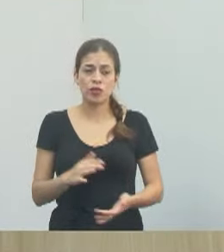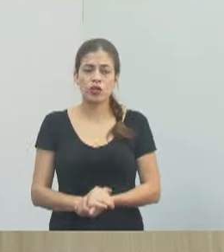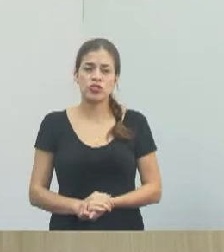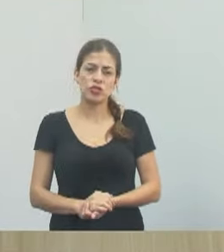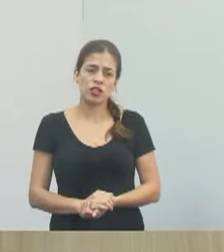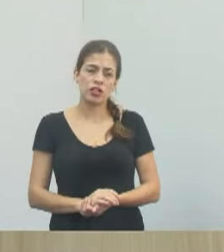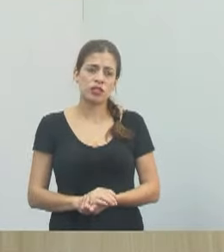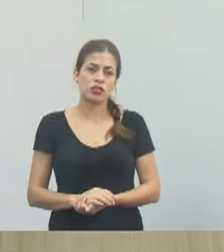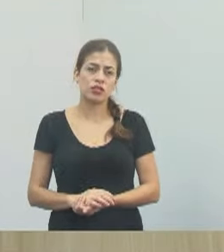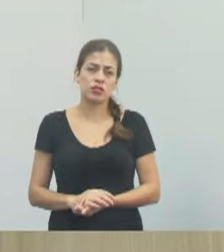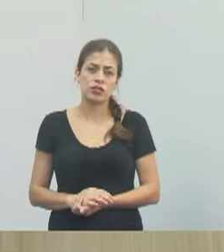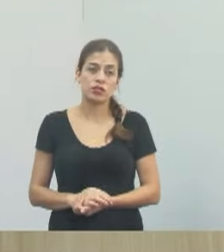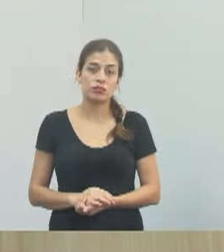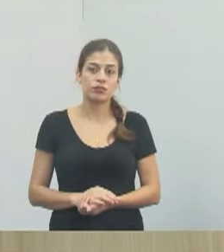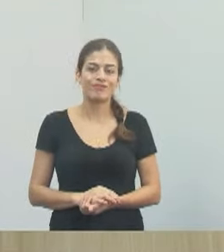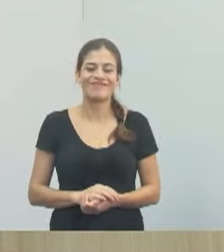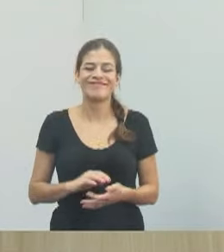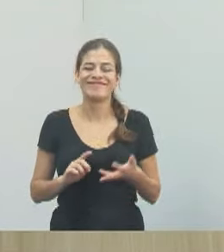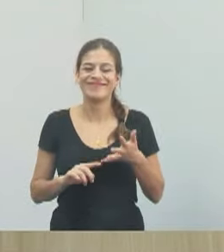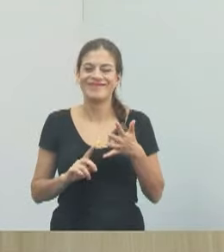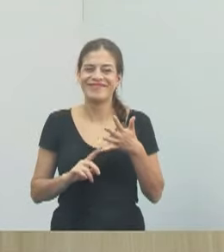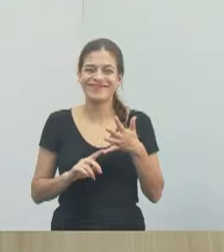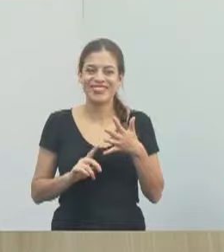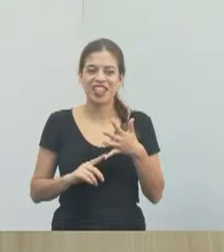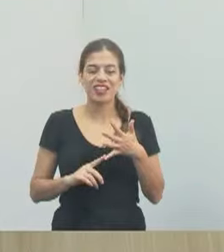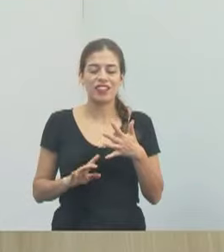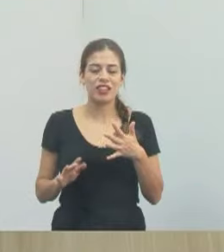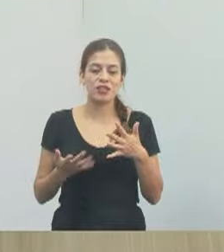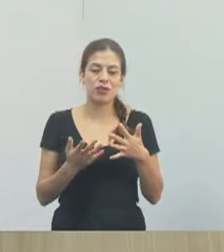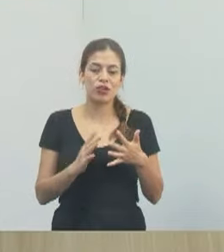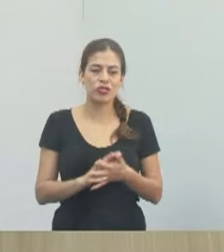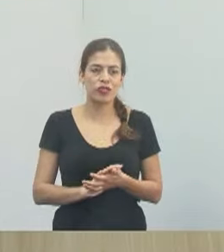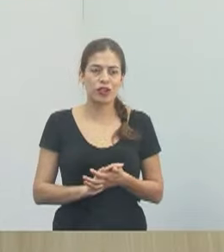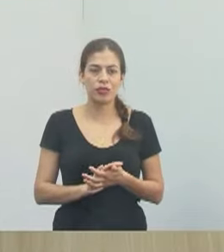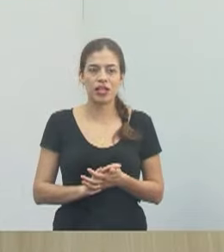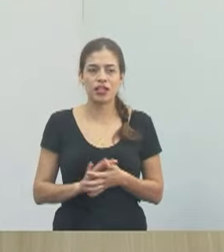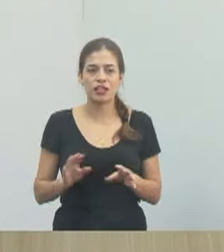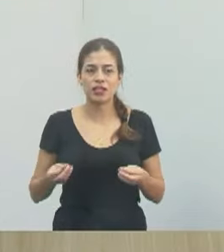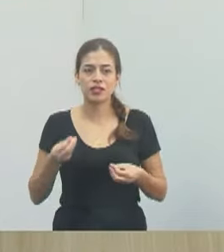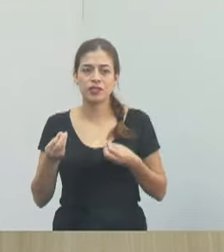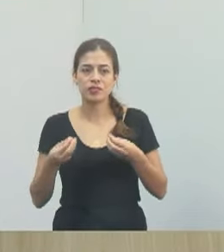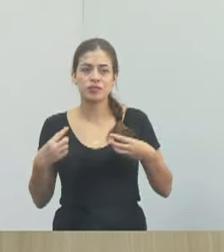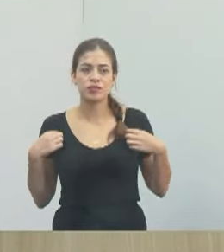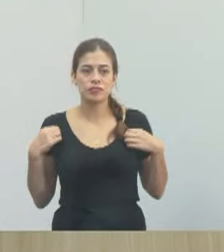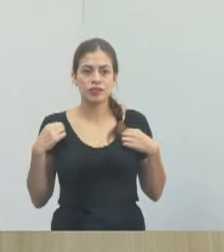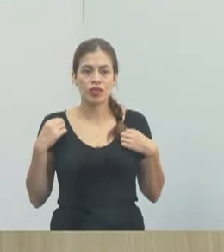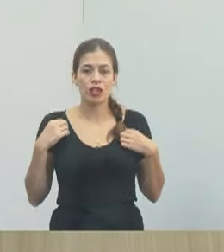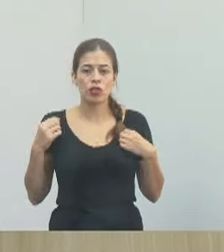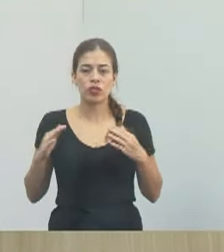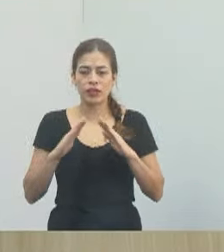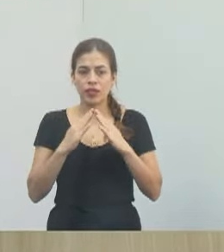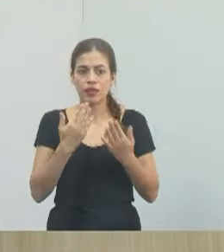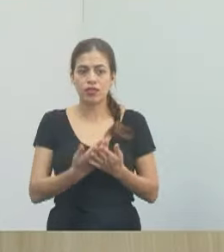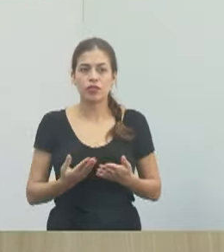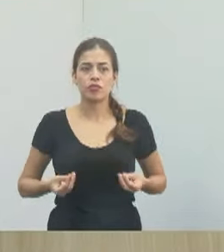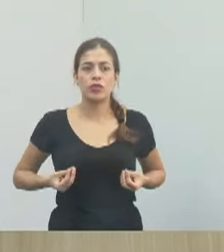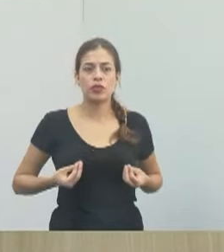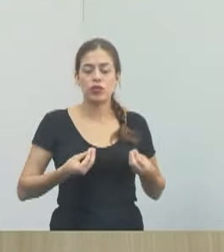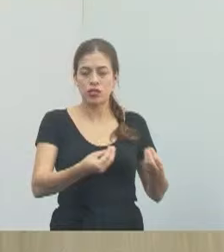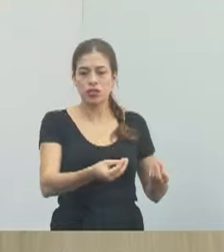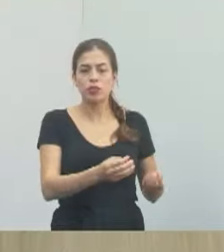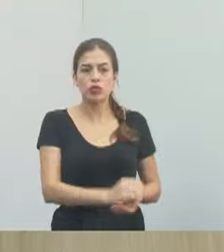C como é feita a distribuição do uniforme nas unidades escolares favor detalhar